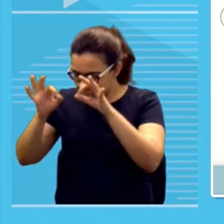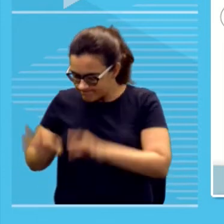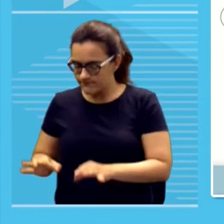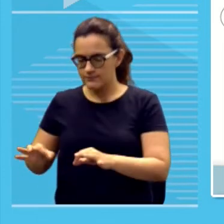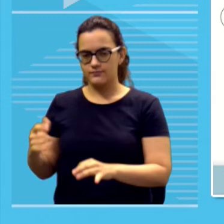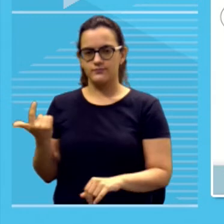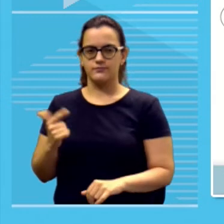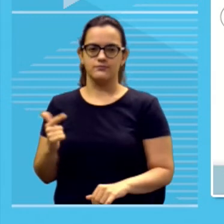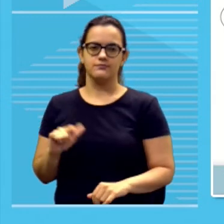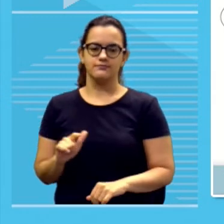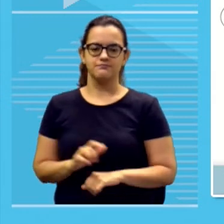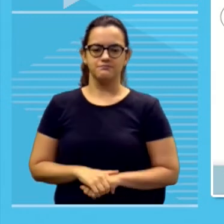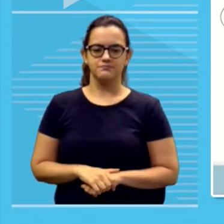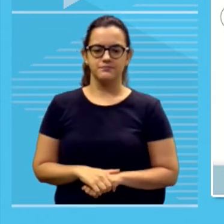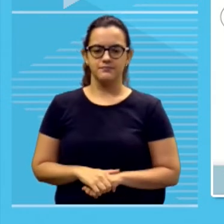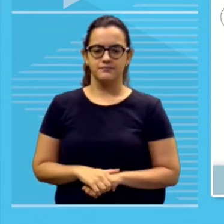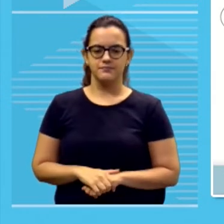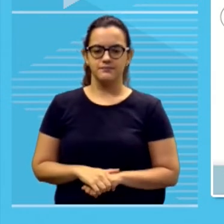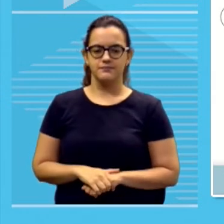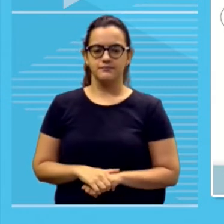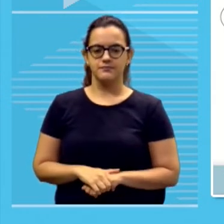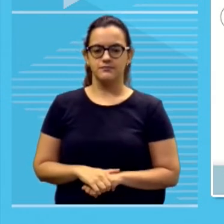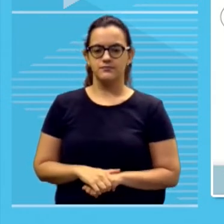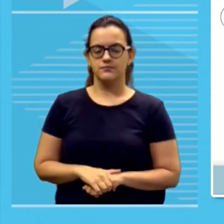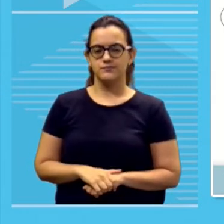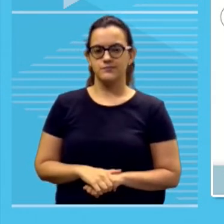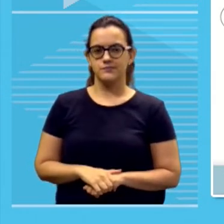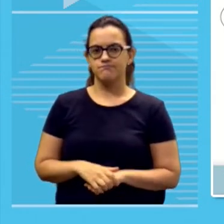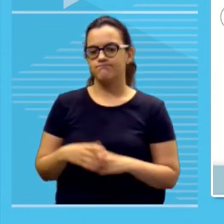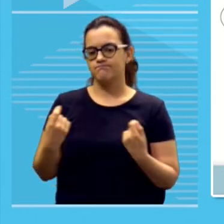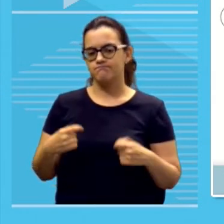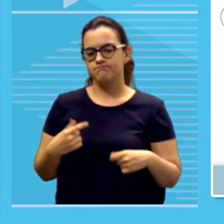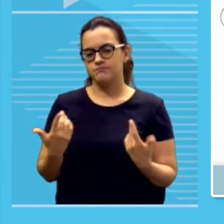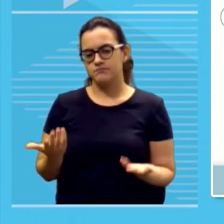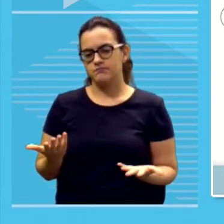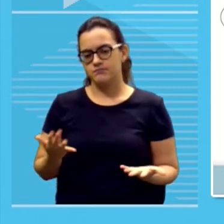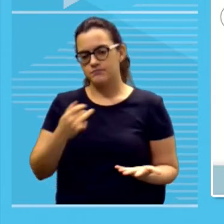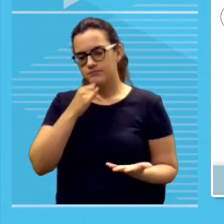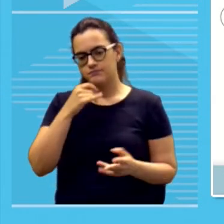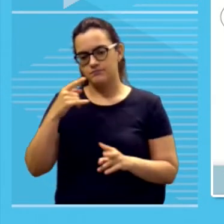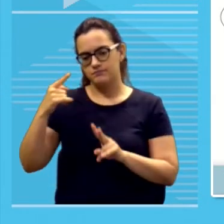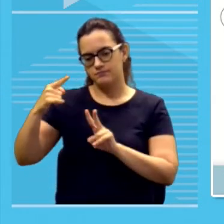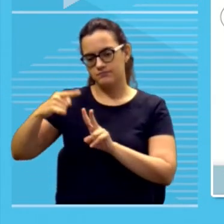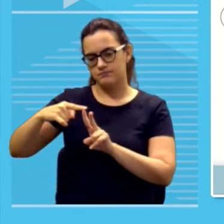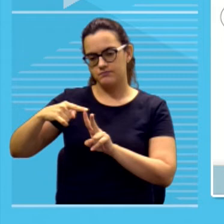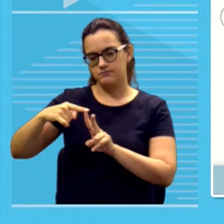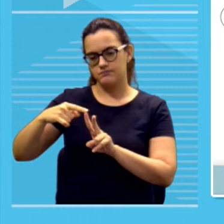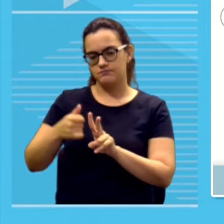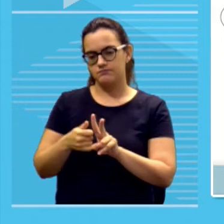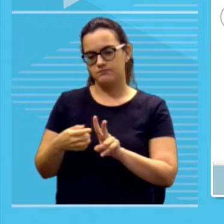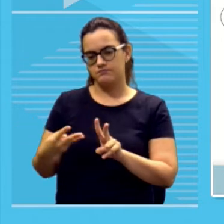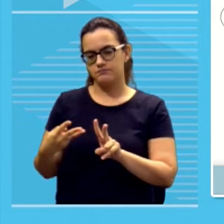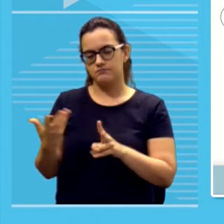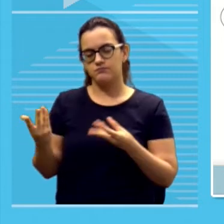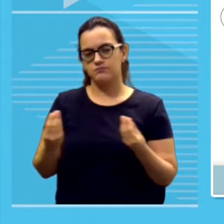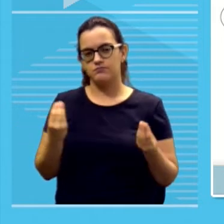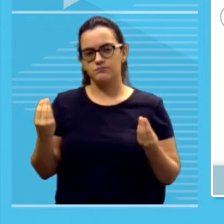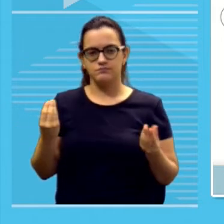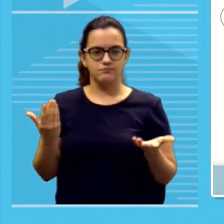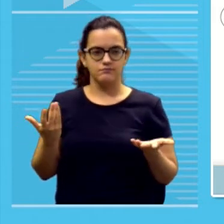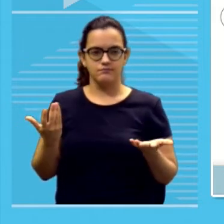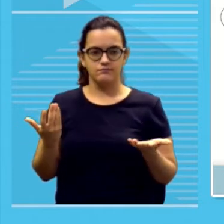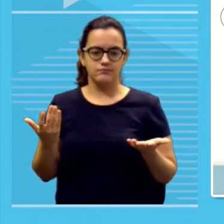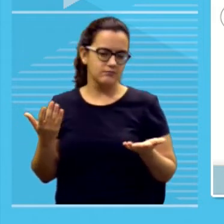colocada em função da raiz fica raiz de 13 mesmo fica raiz de 13 mesmo precisa calcular